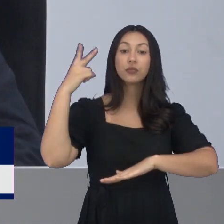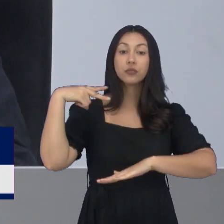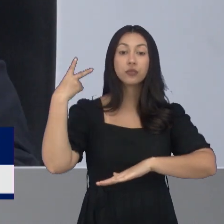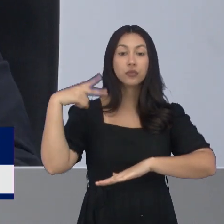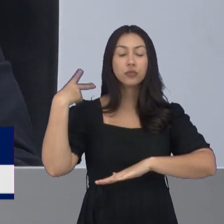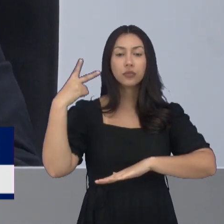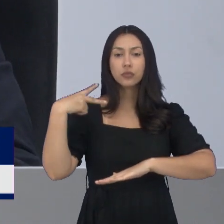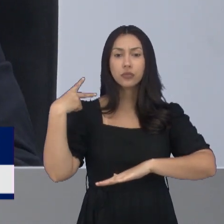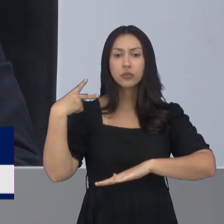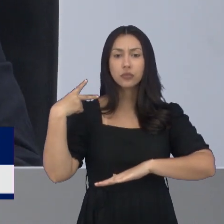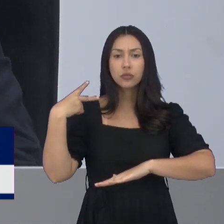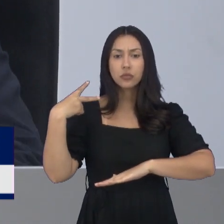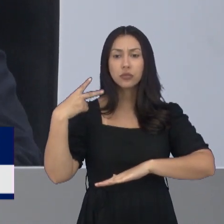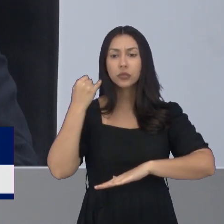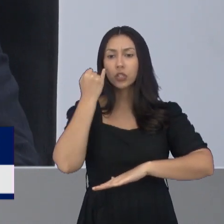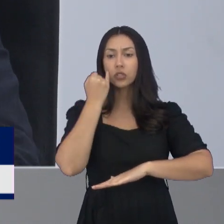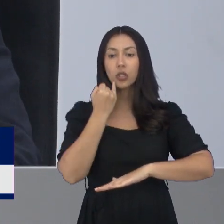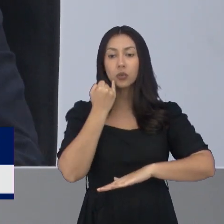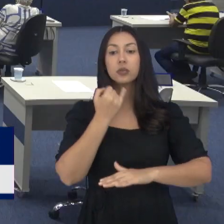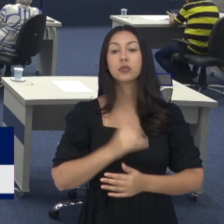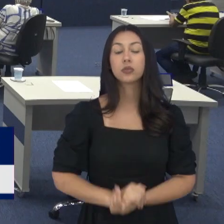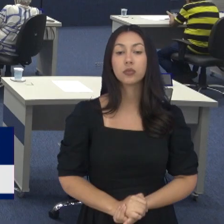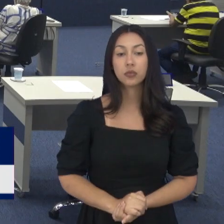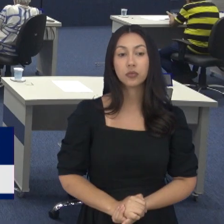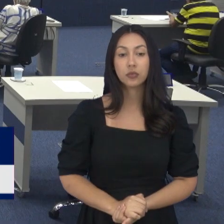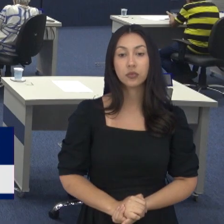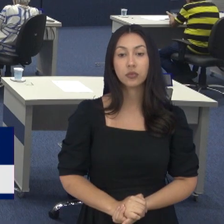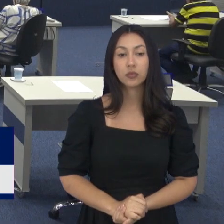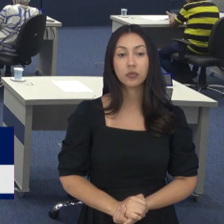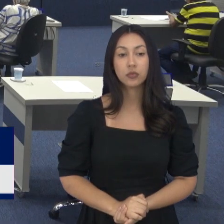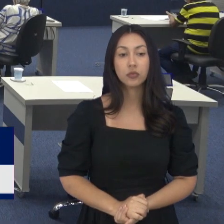vereador José Luiz Nunes.